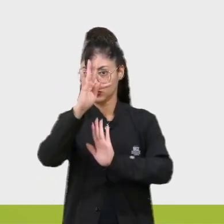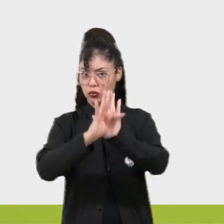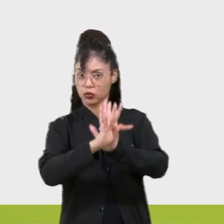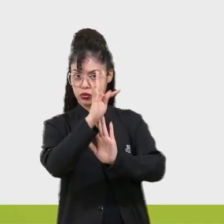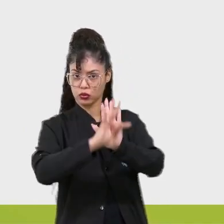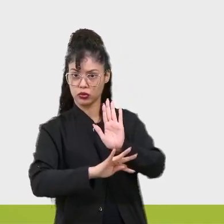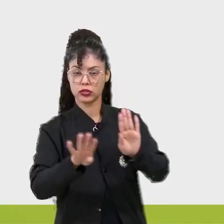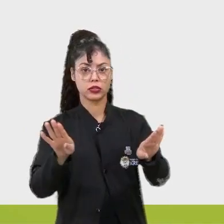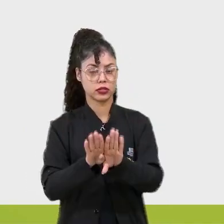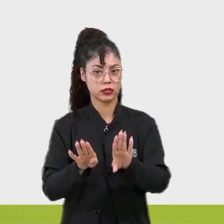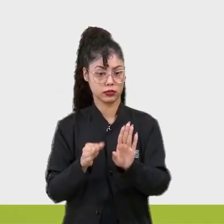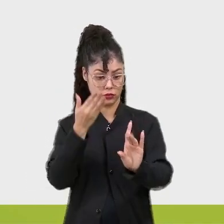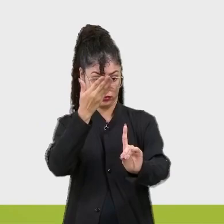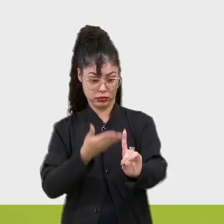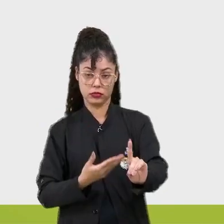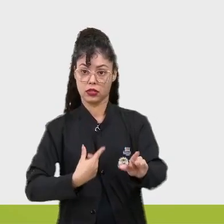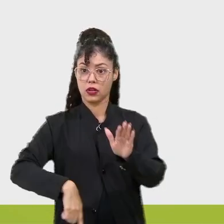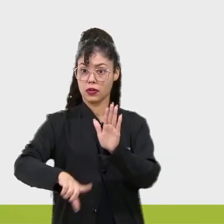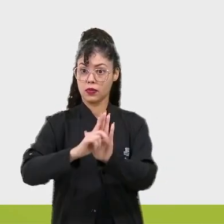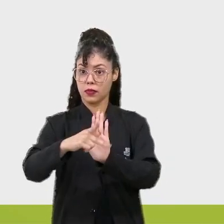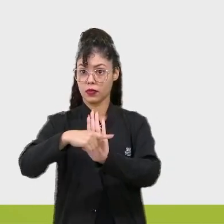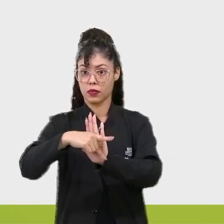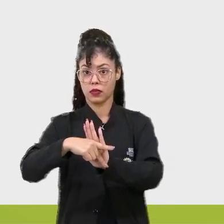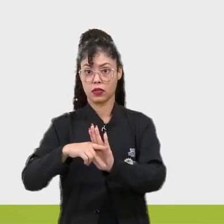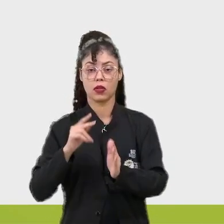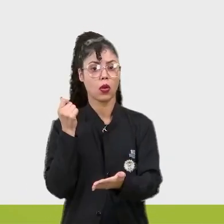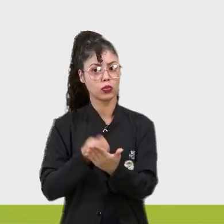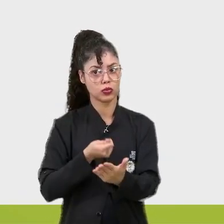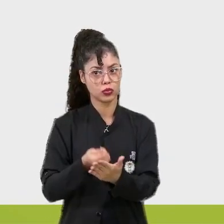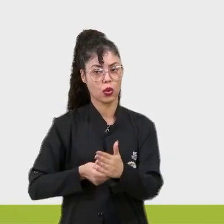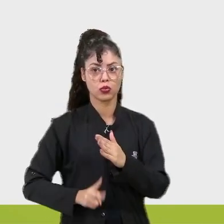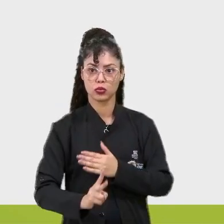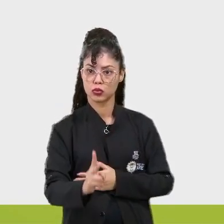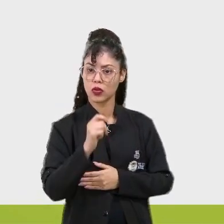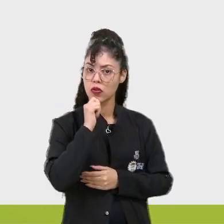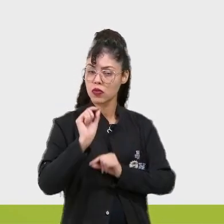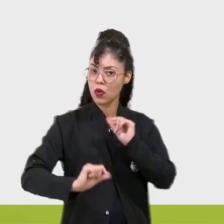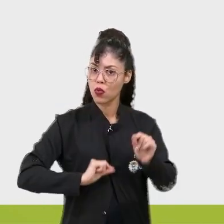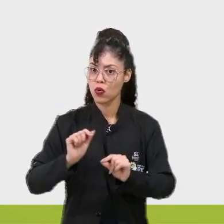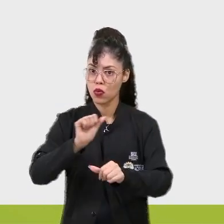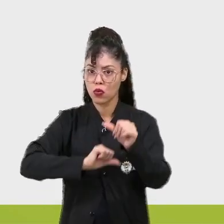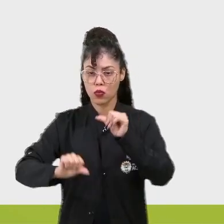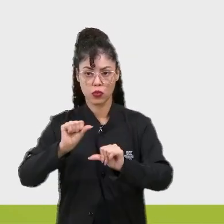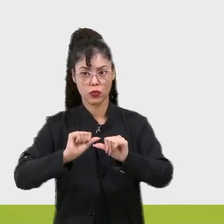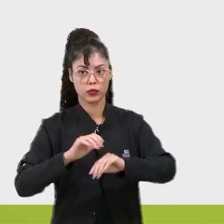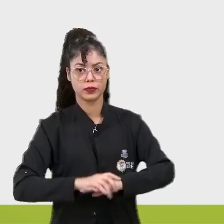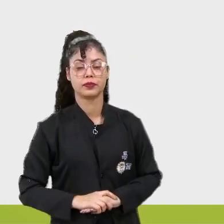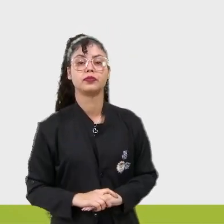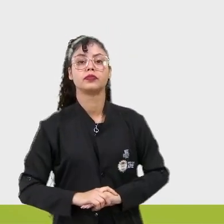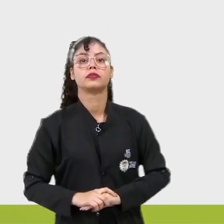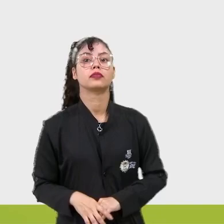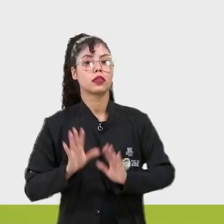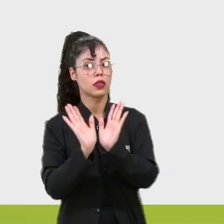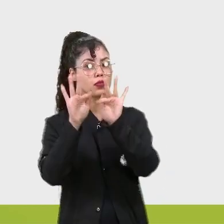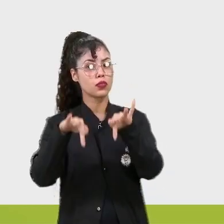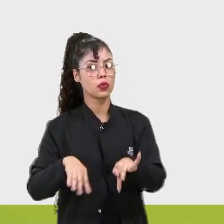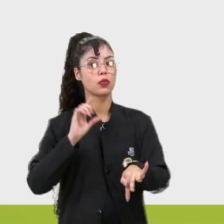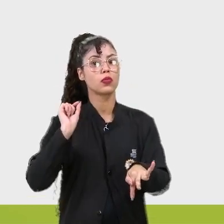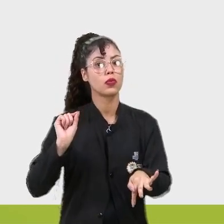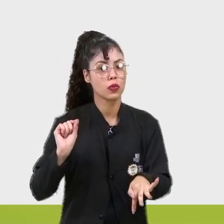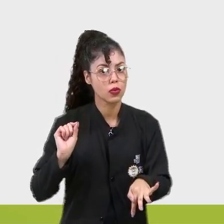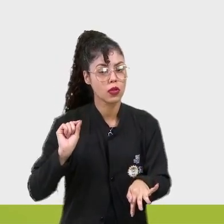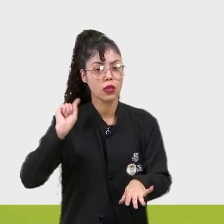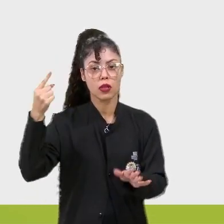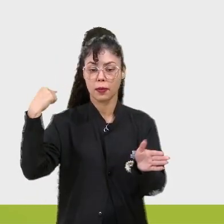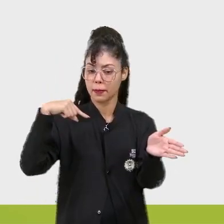texto e repertório legitimado e pertinente, né? O que vai mudar aqui, pessoal, nesse finalzinho, é